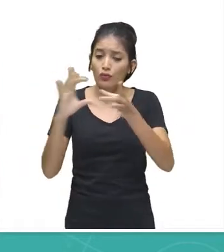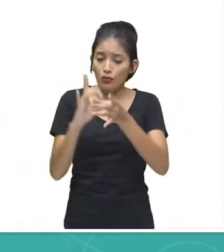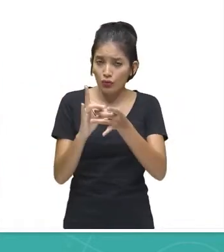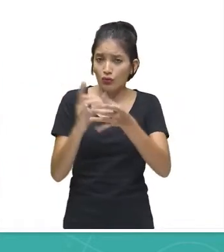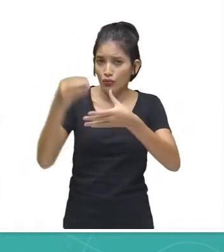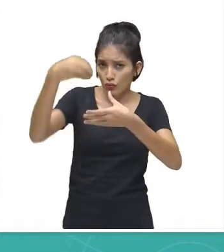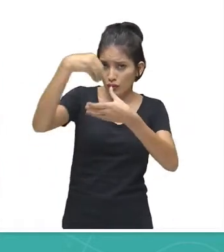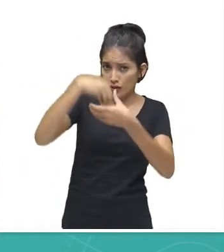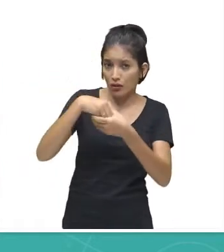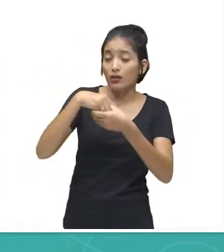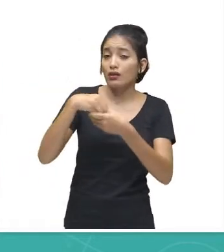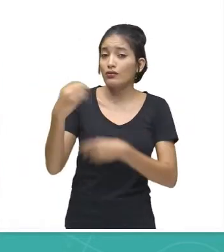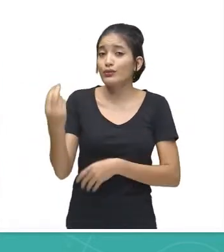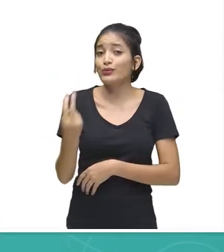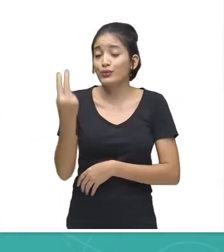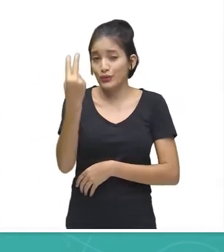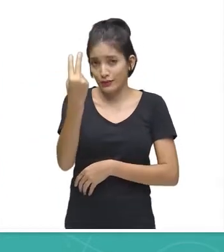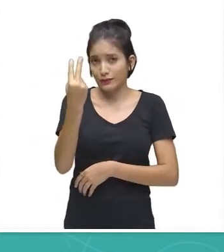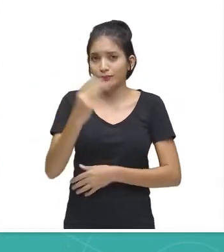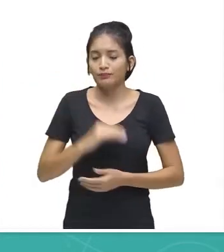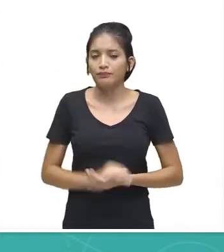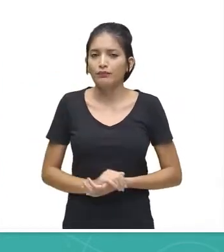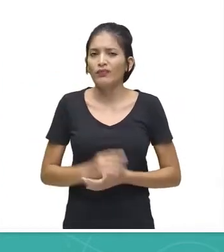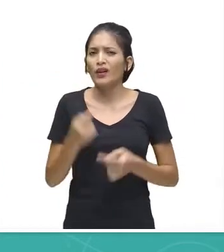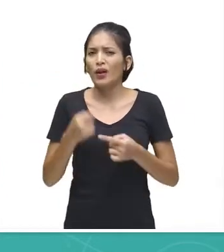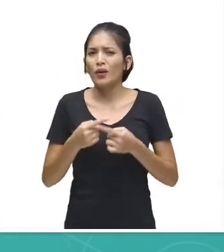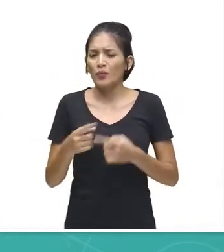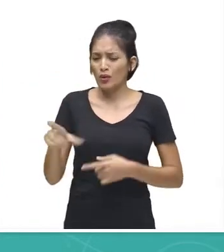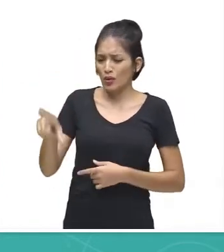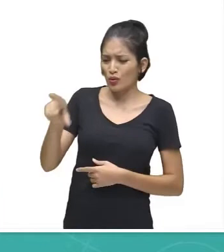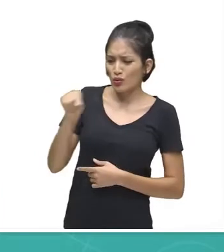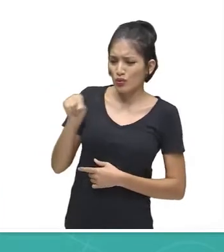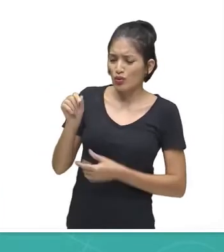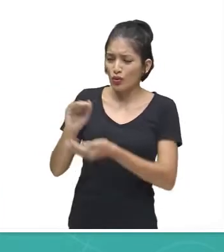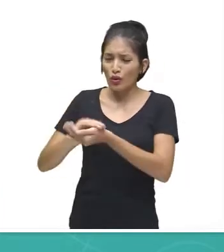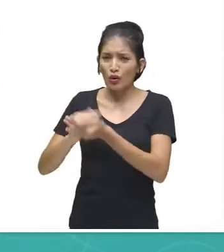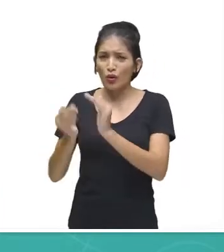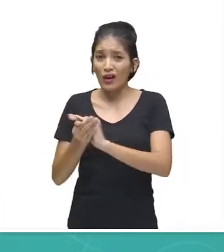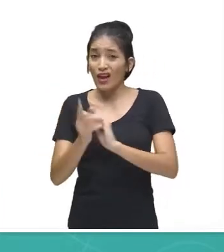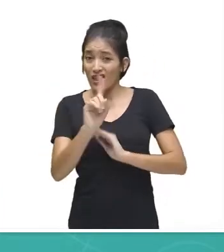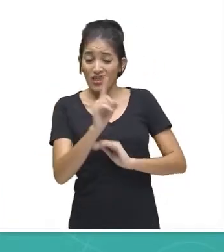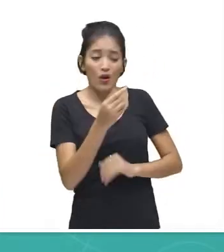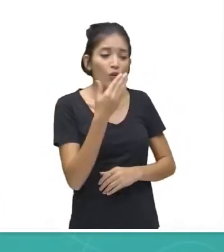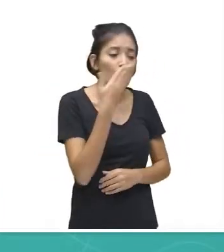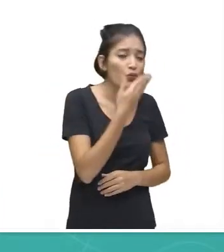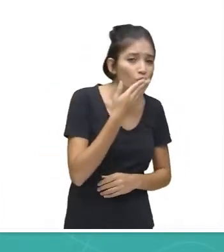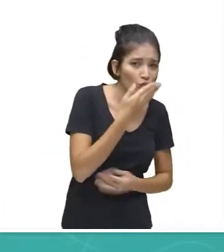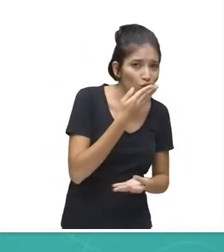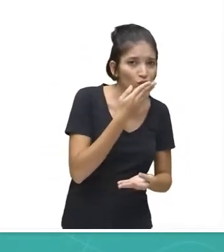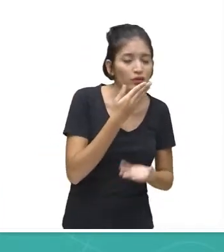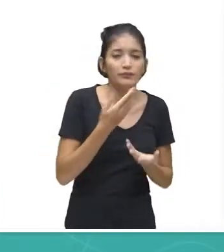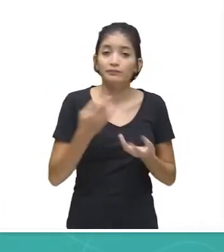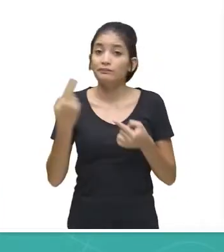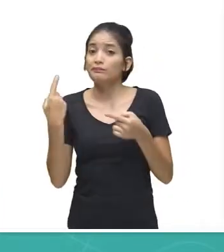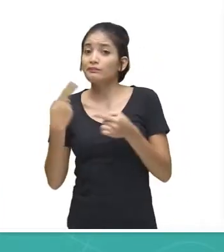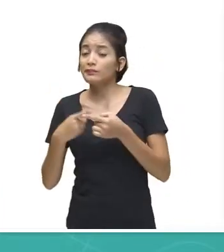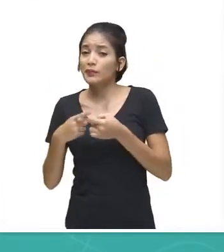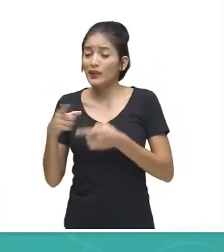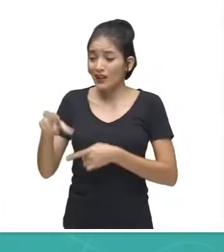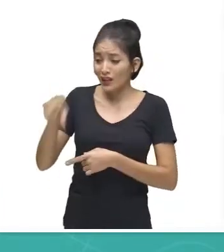dos valores. Por que eu escolho o salgado e não o doce? Por que eu